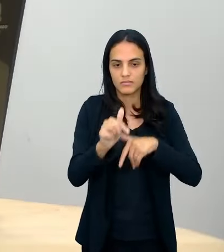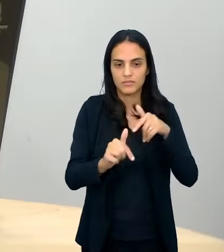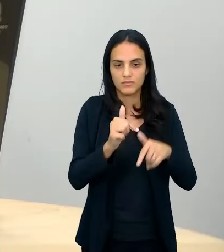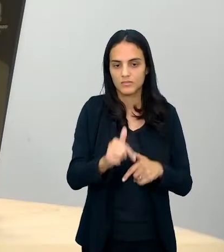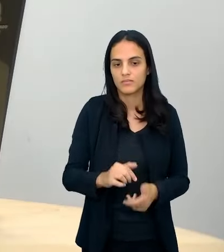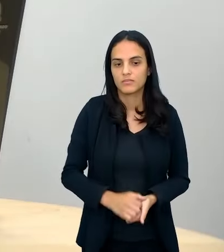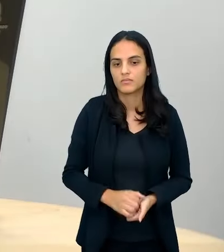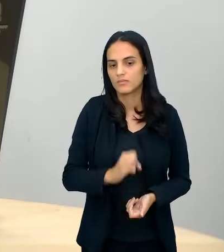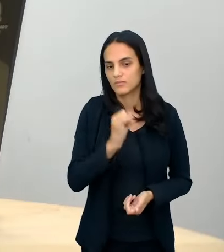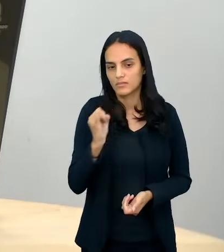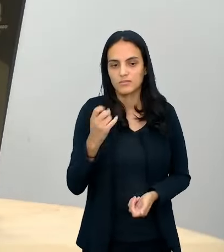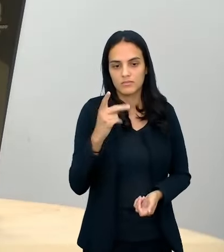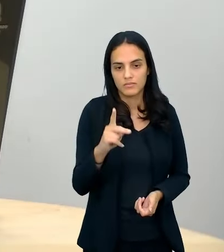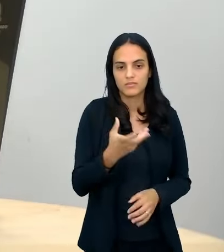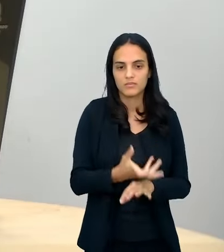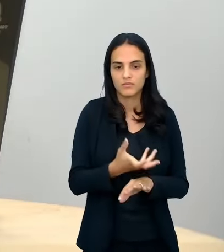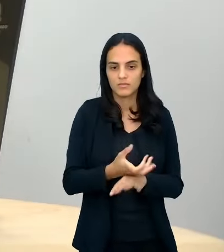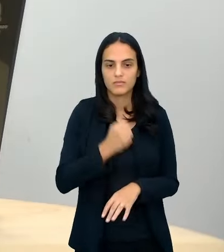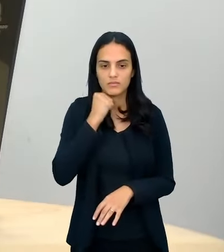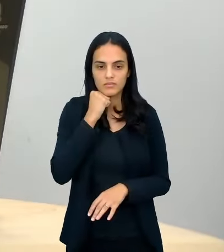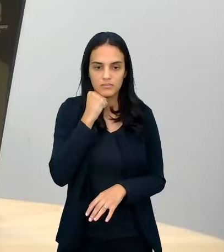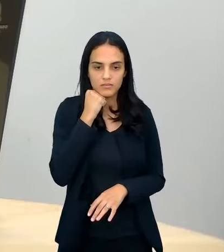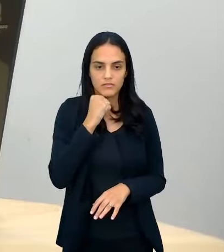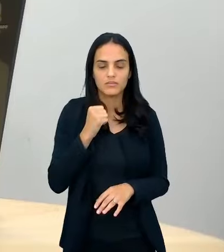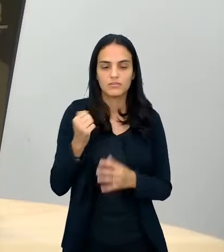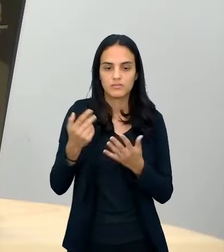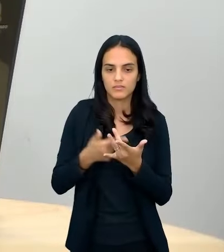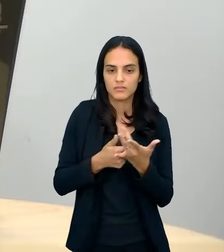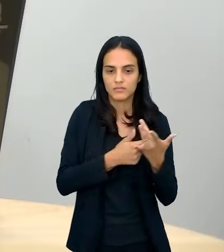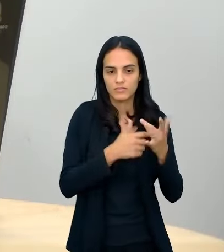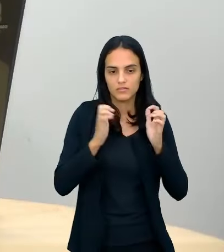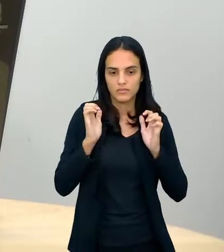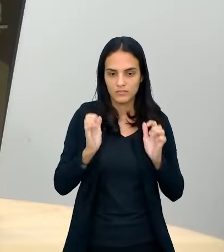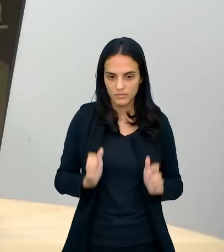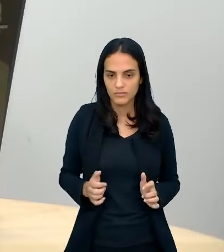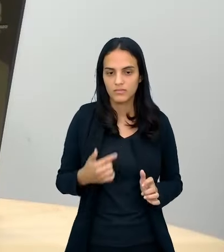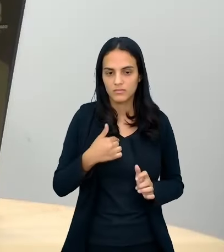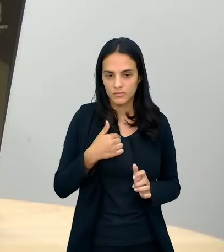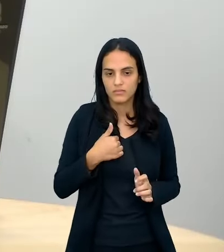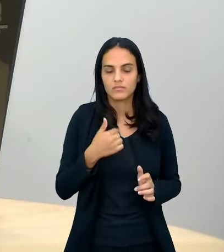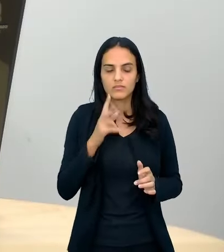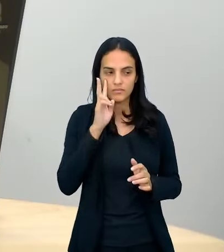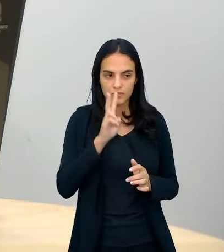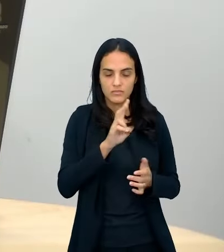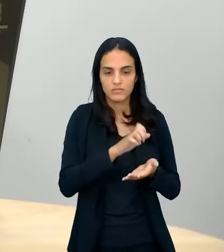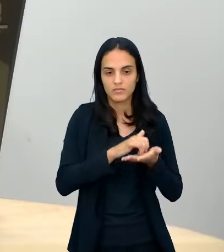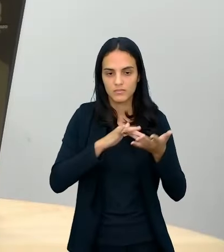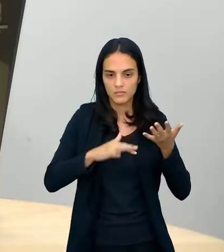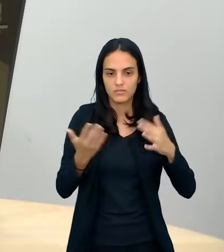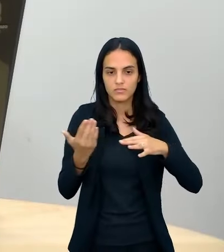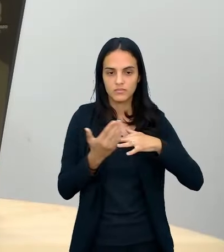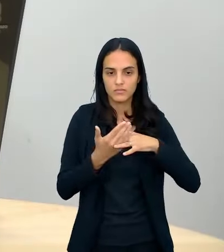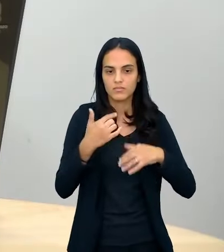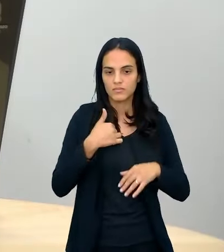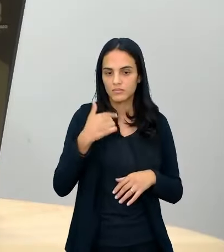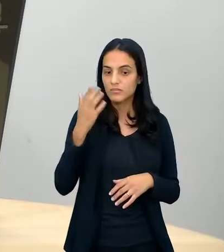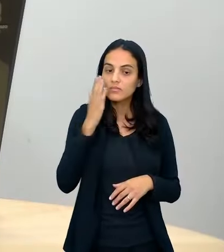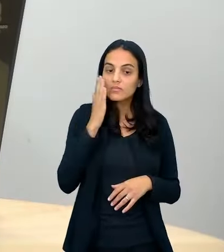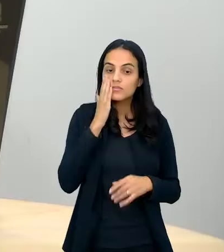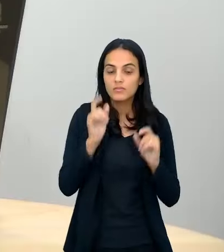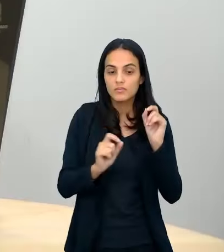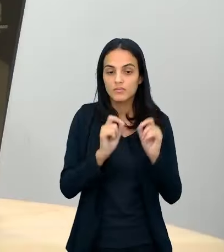Então, se eu sou componente de ciência, tecnologia e ética, a partir do momento que eu pego as atividades e olho na integração, eu sei o que a